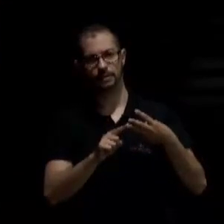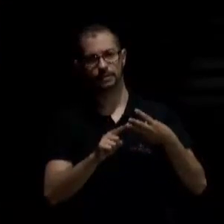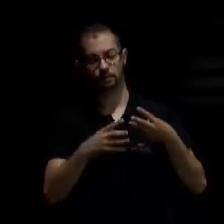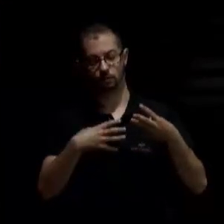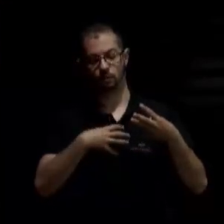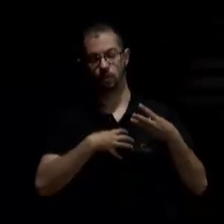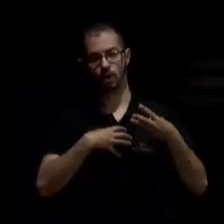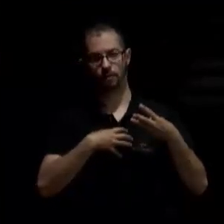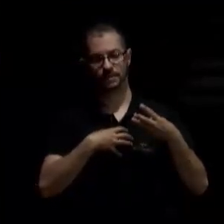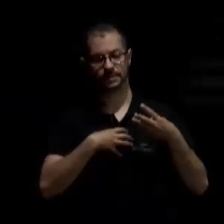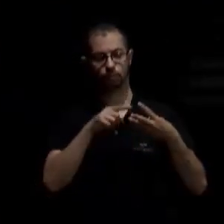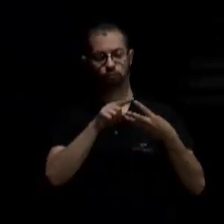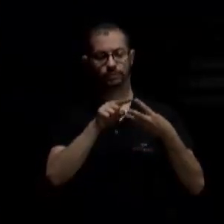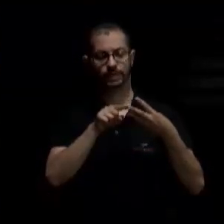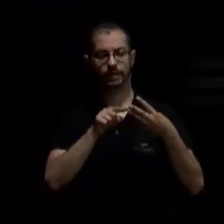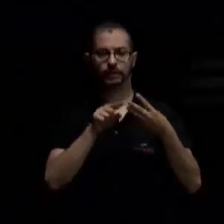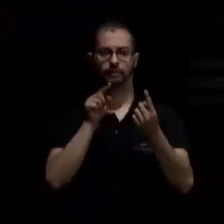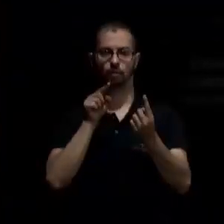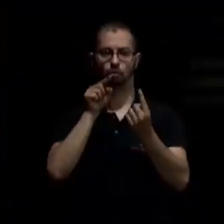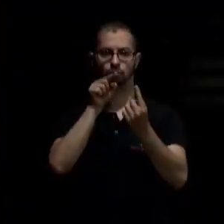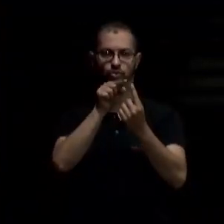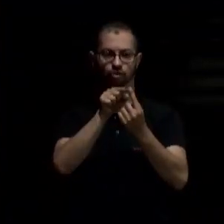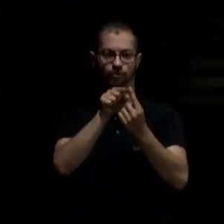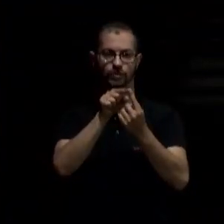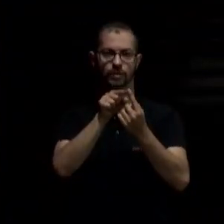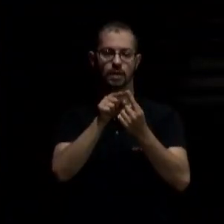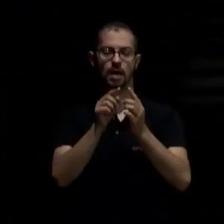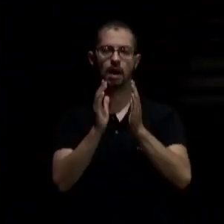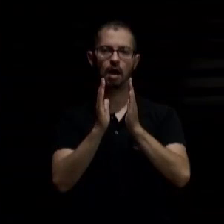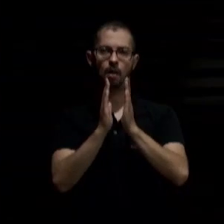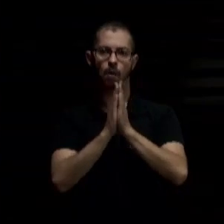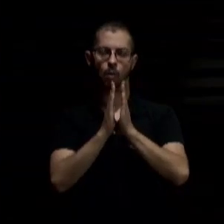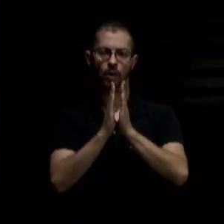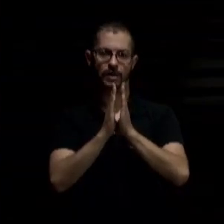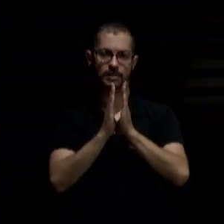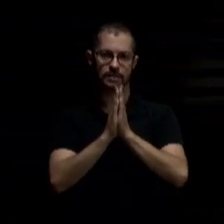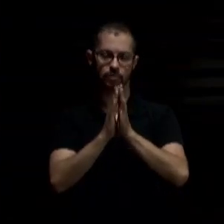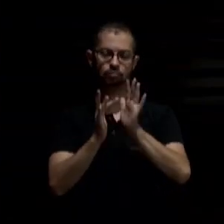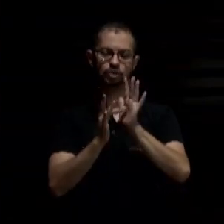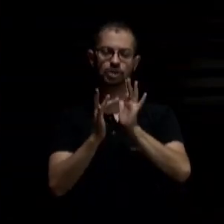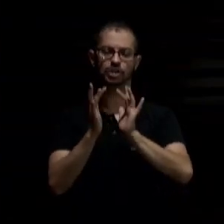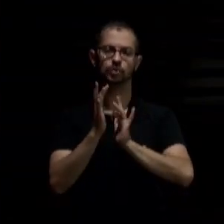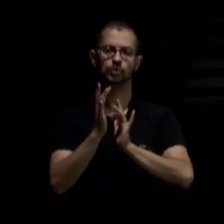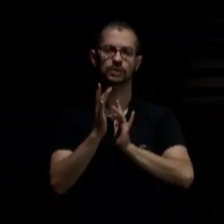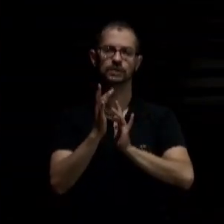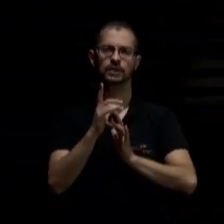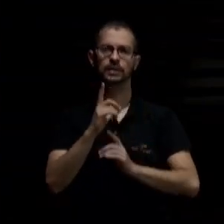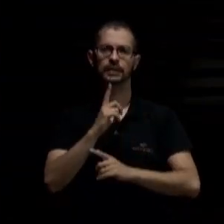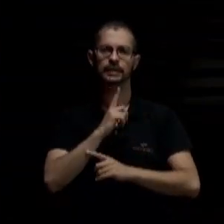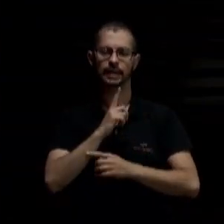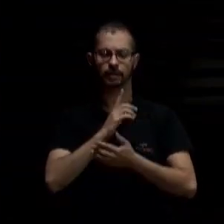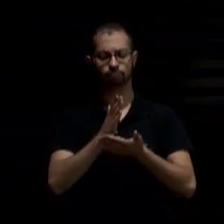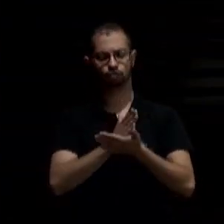medidas, com três objetivos. A oração intercessória de Jesus aqui, ela está dividida em